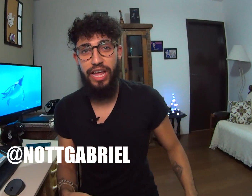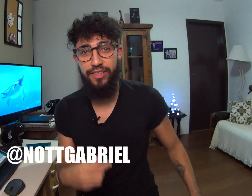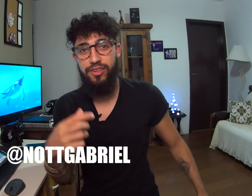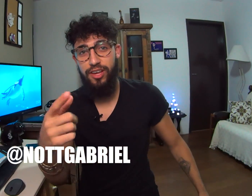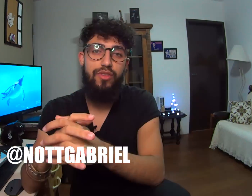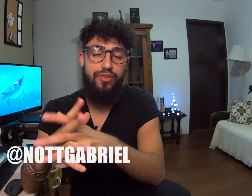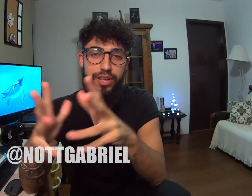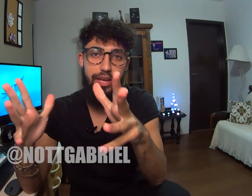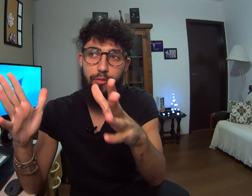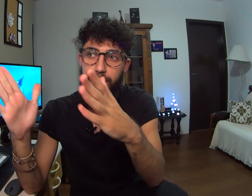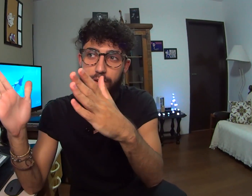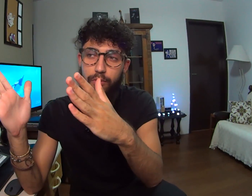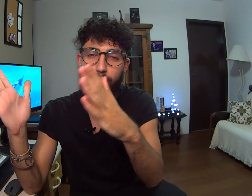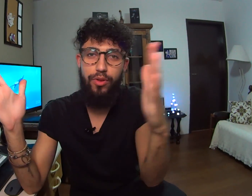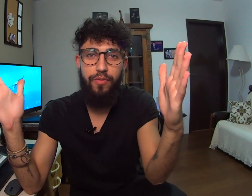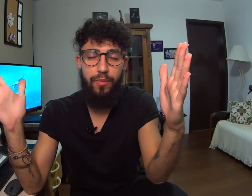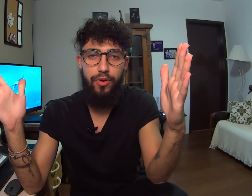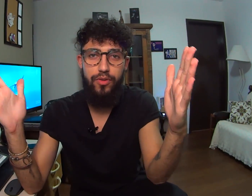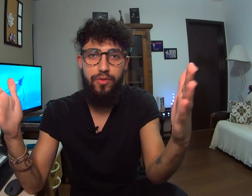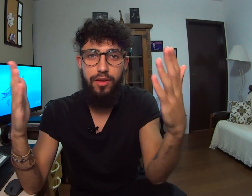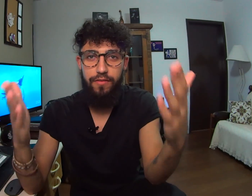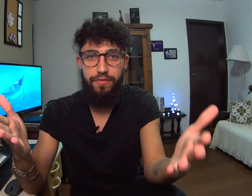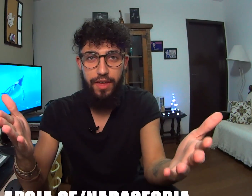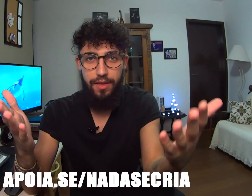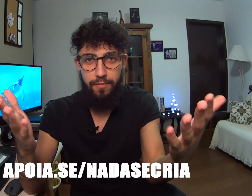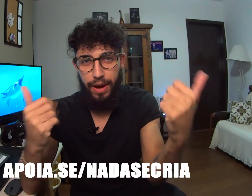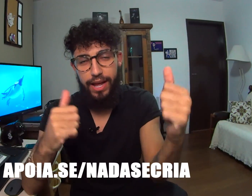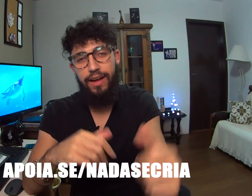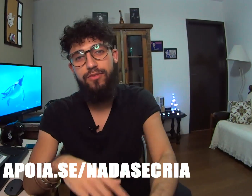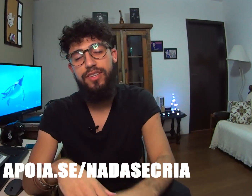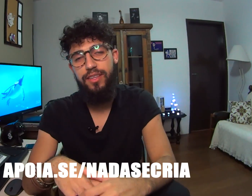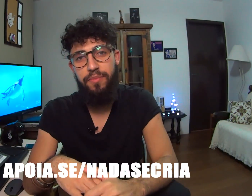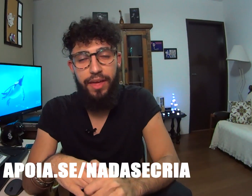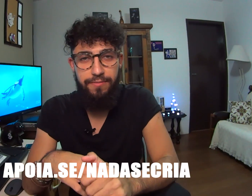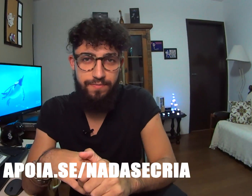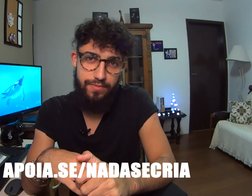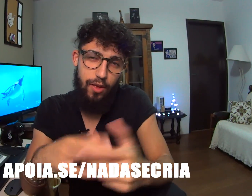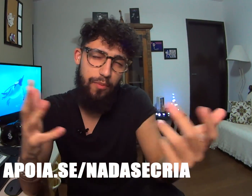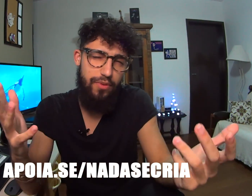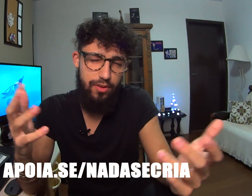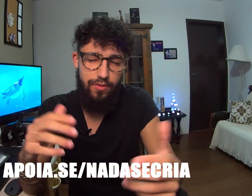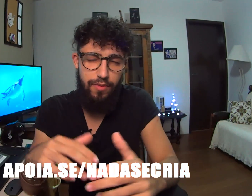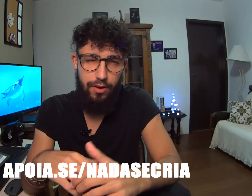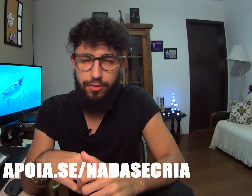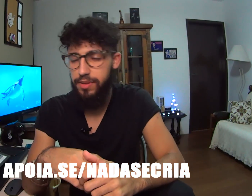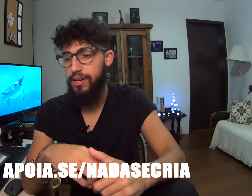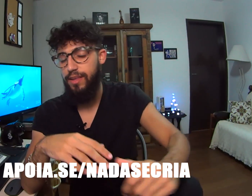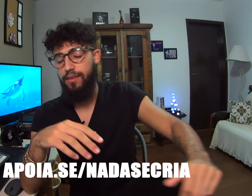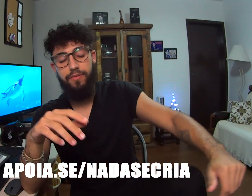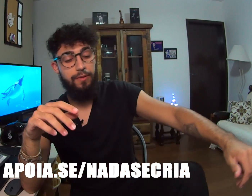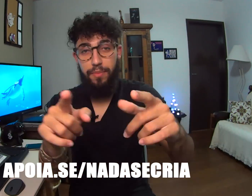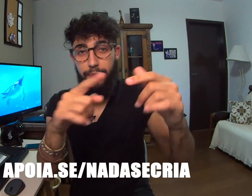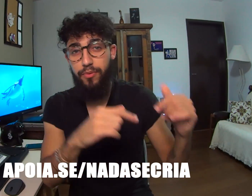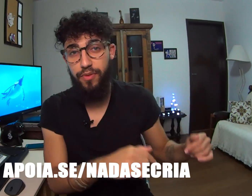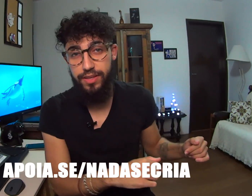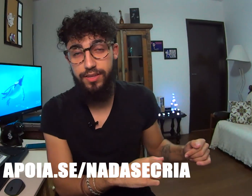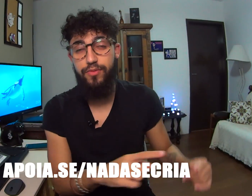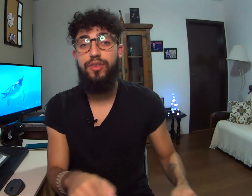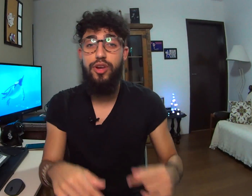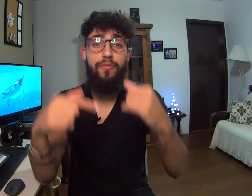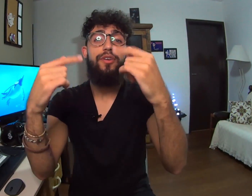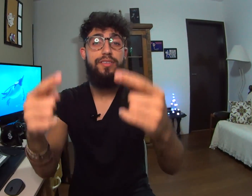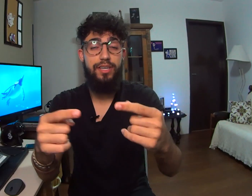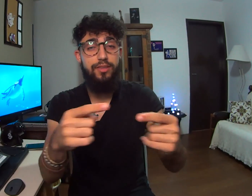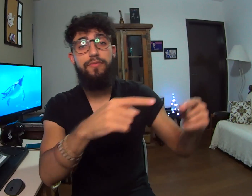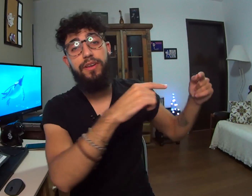dessa comunidade. Já diria aí um banco muito famoso: vem pra cá você também. Óbvio que eu não vou falar o nome deles, né? Enfim, também aproveita,